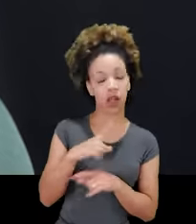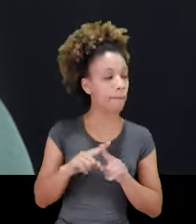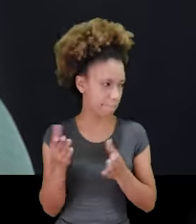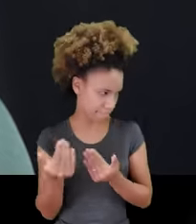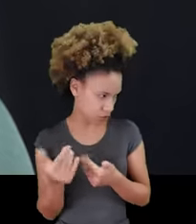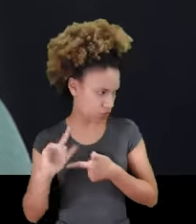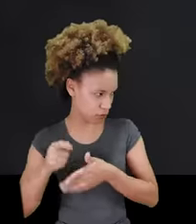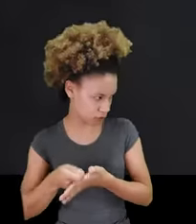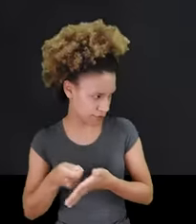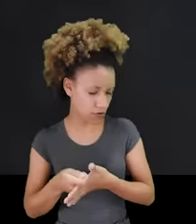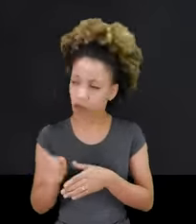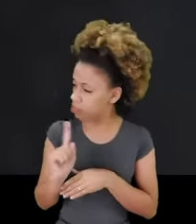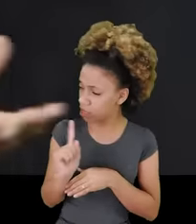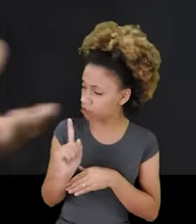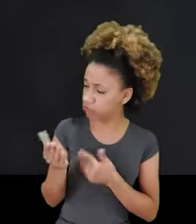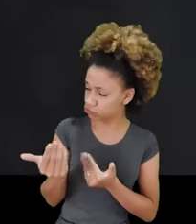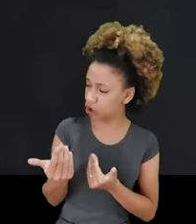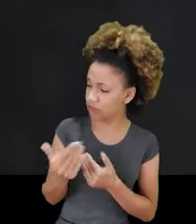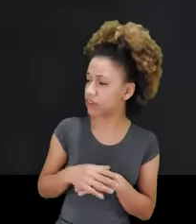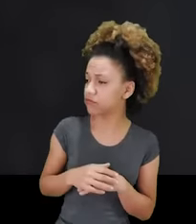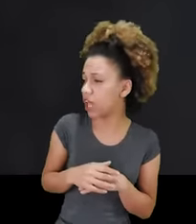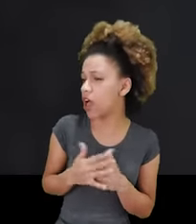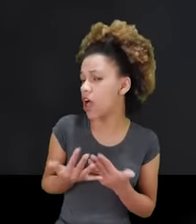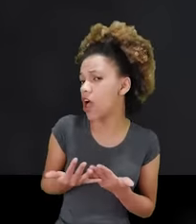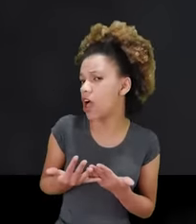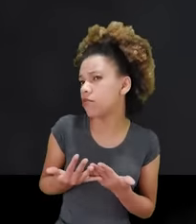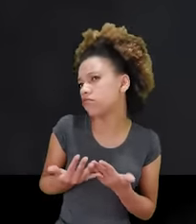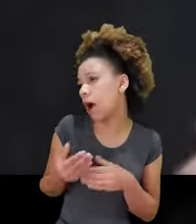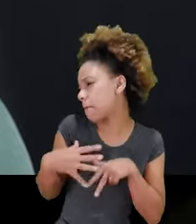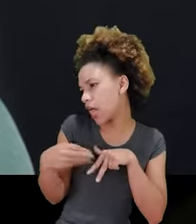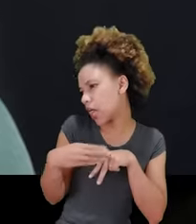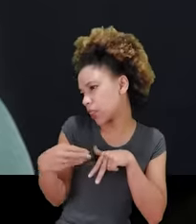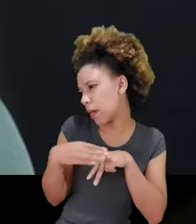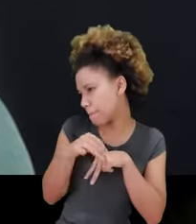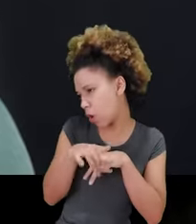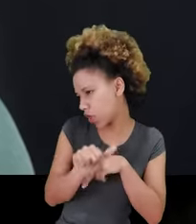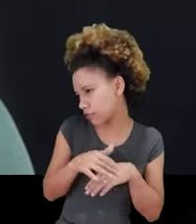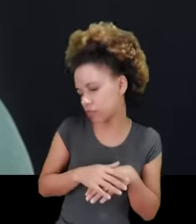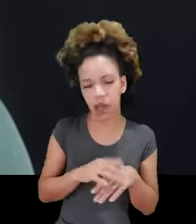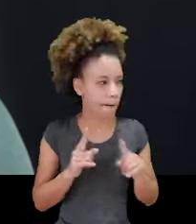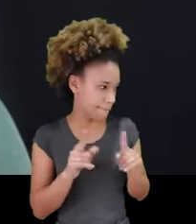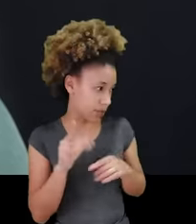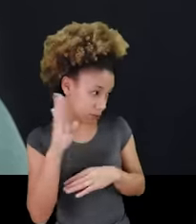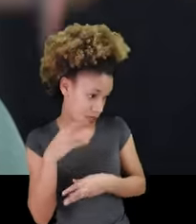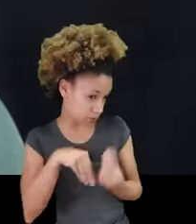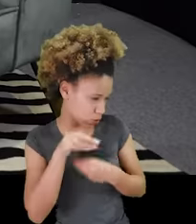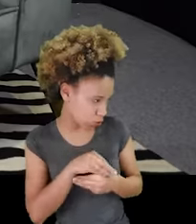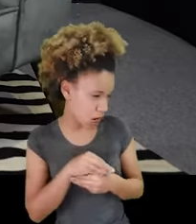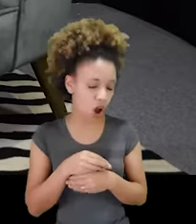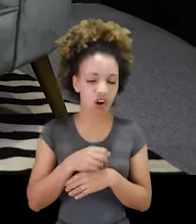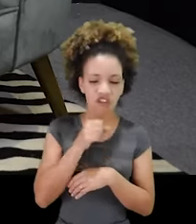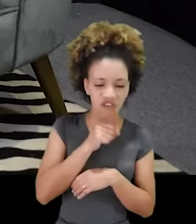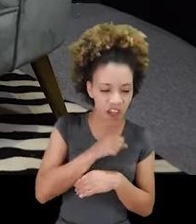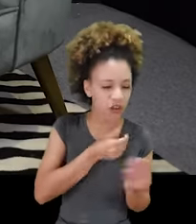jovens conservadores? Não. Jovens é uma trend, é uma moda. Mas vocês não fizeram uma mistura? Porque no Brasil é típico de fazer, me pegar o